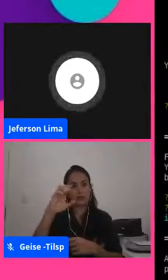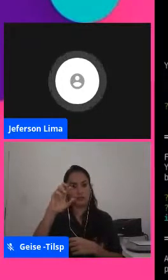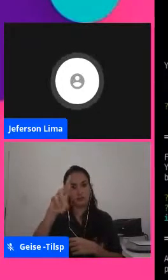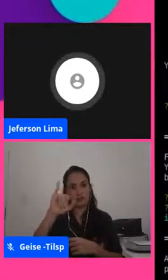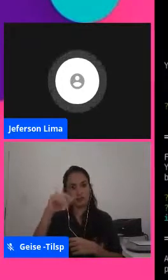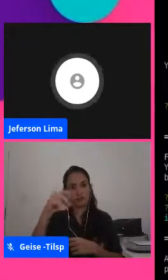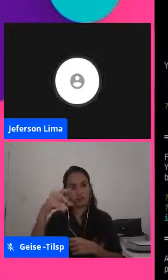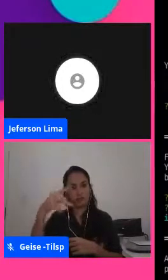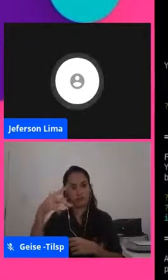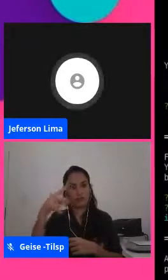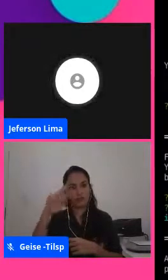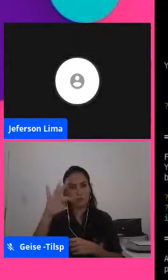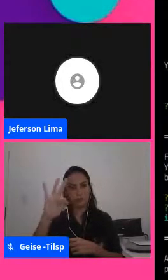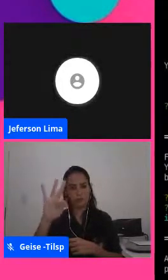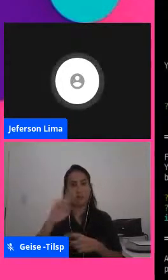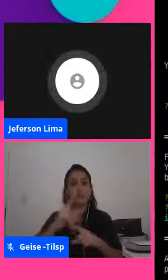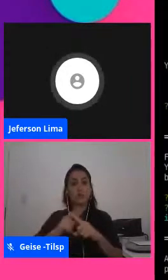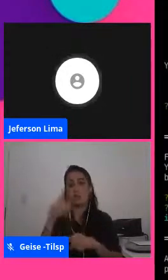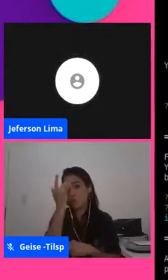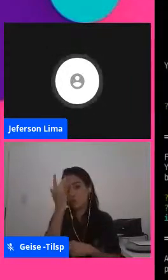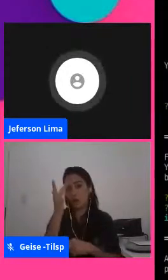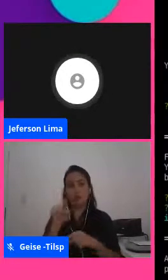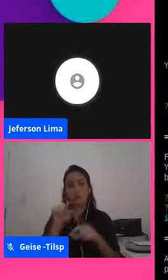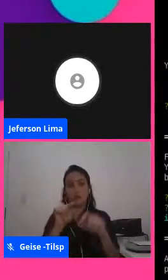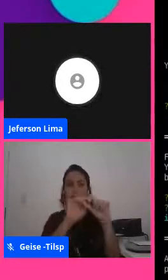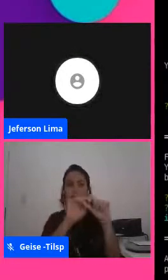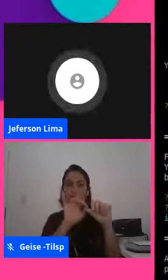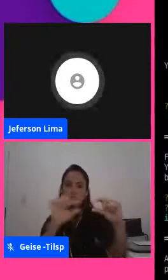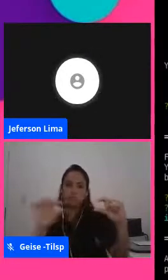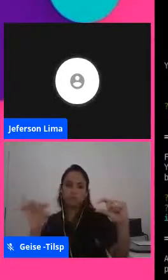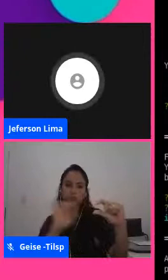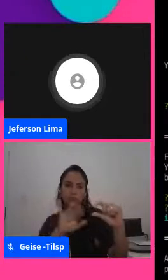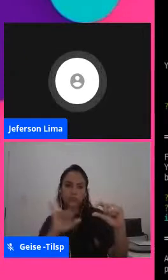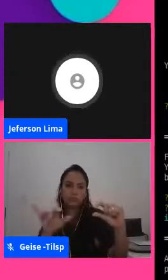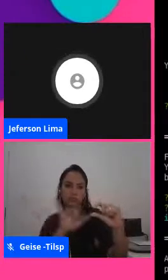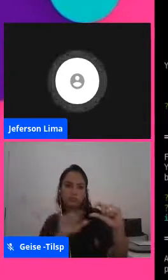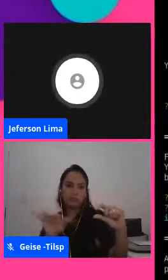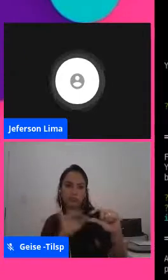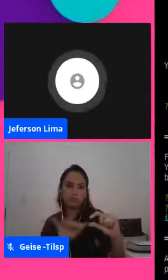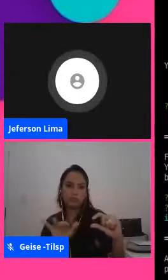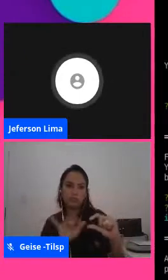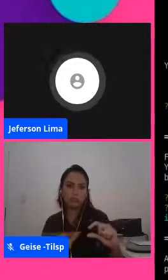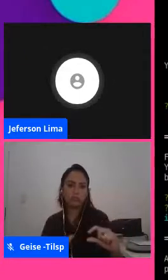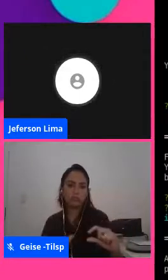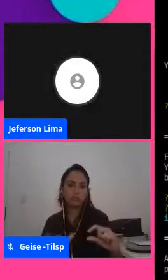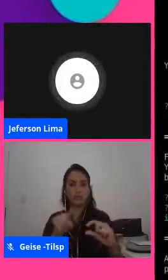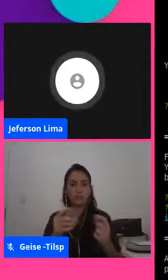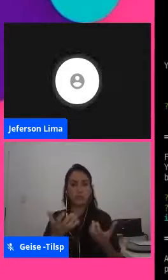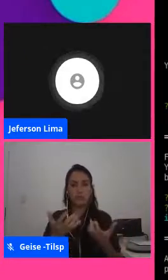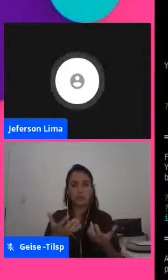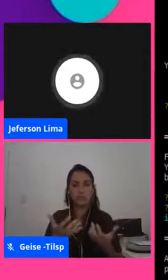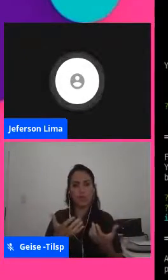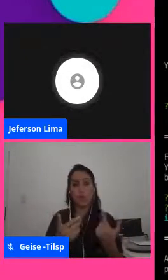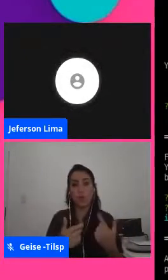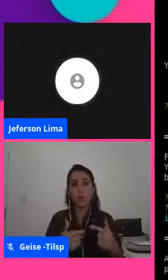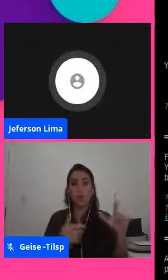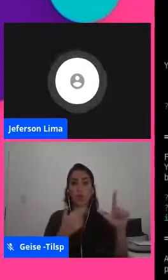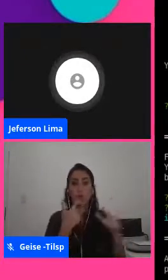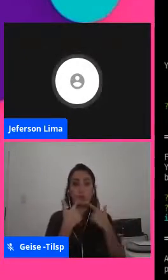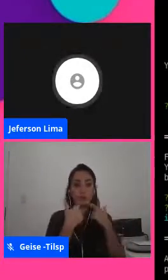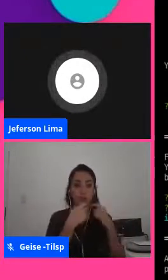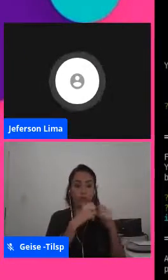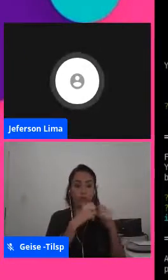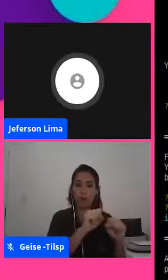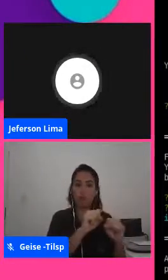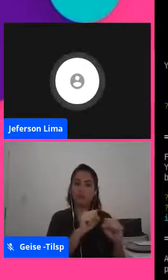tudo mais fácil de programar. Então, a gente vai aí de TypeScript, certo? Ele pergunta se vocês querem utilizar TS-Lint. TS-Lint é depreciado. Mesmo